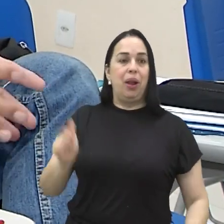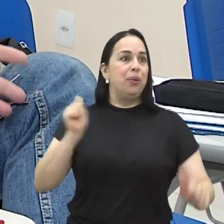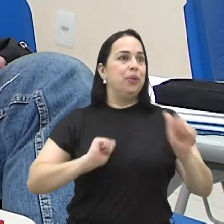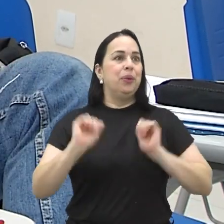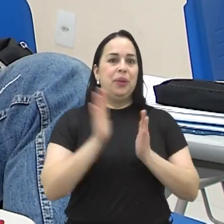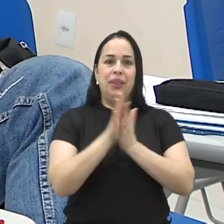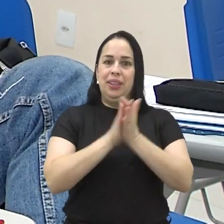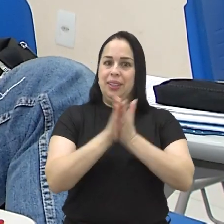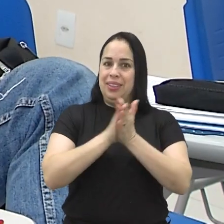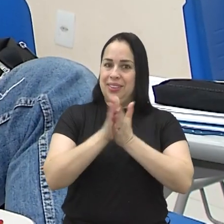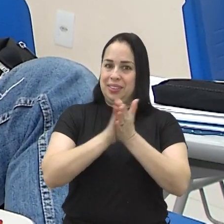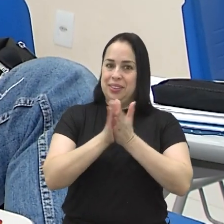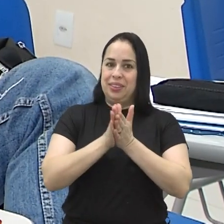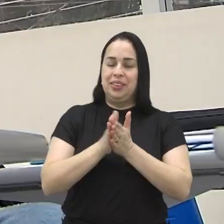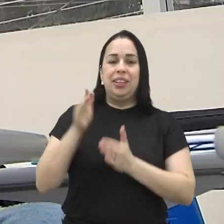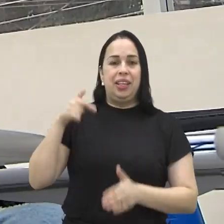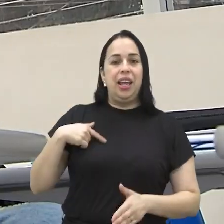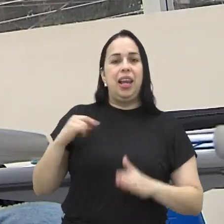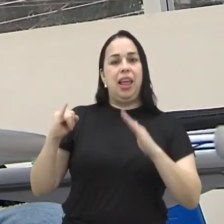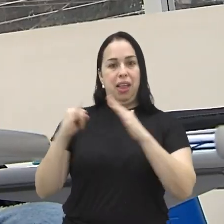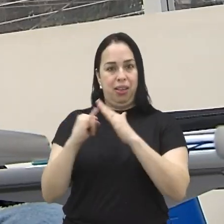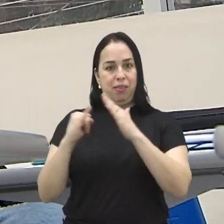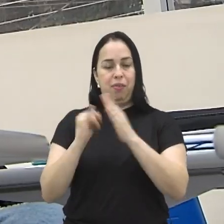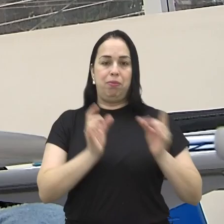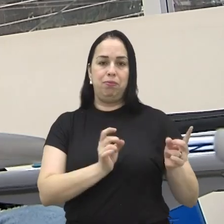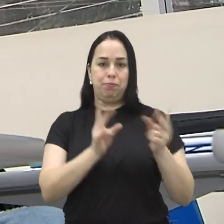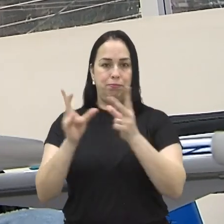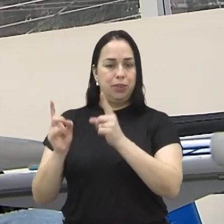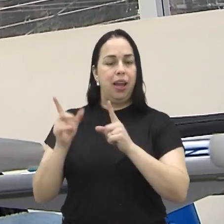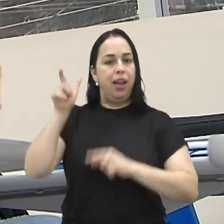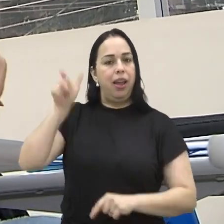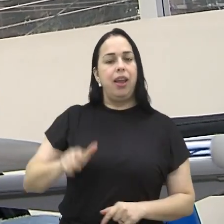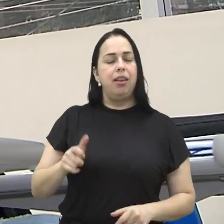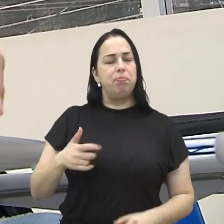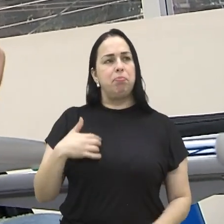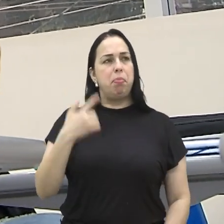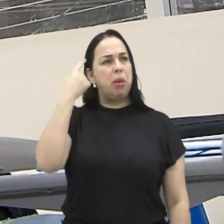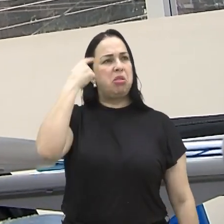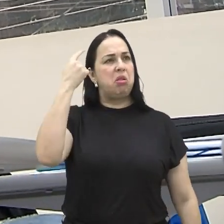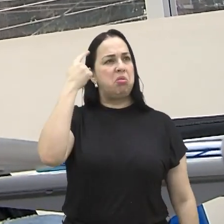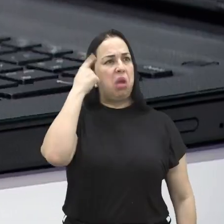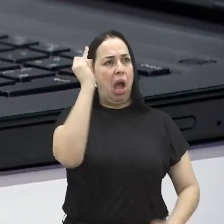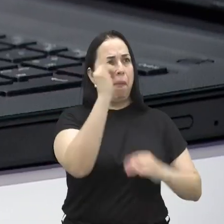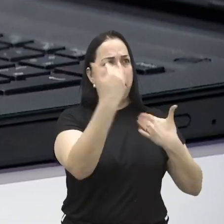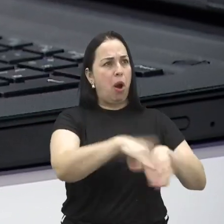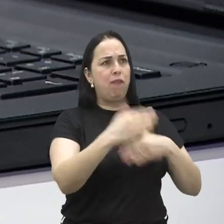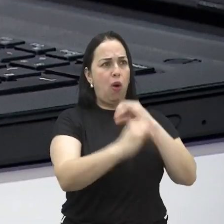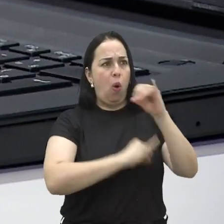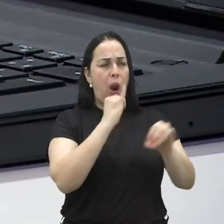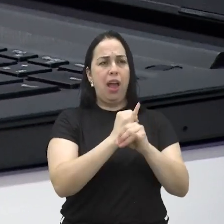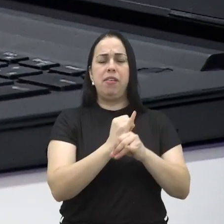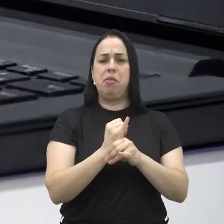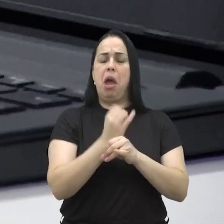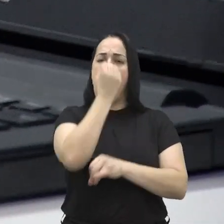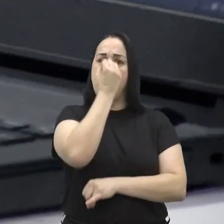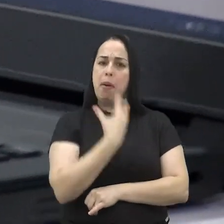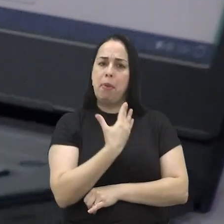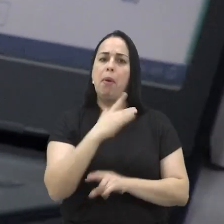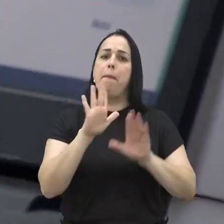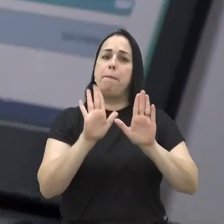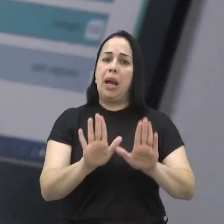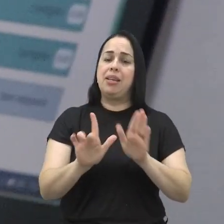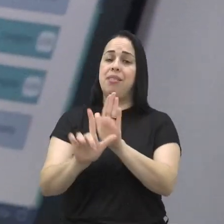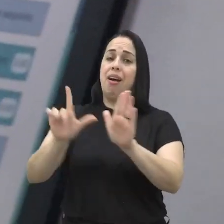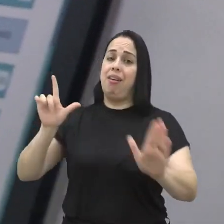Carlos está animado com a novidade. O corretor de imóveis acredita que o formato digital irá facilitar o acesso,